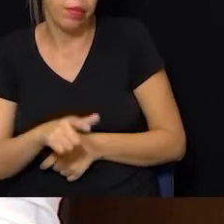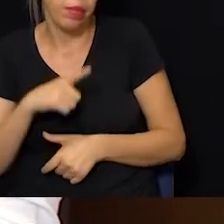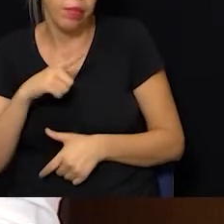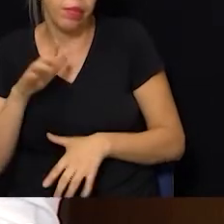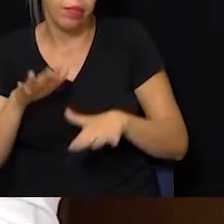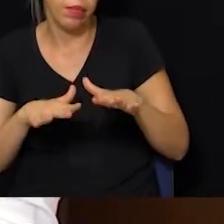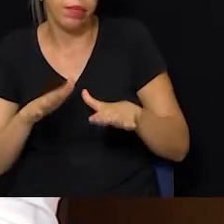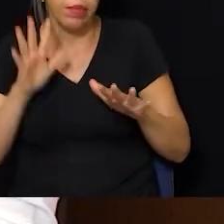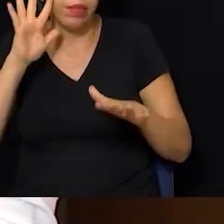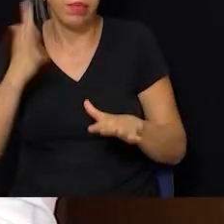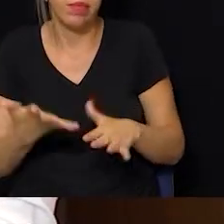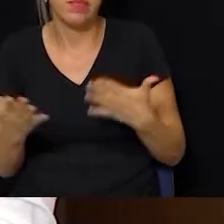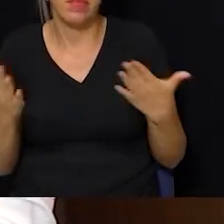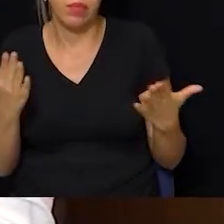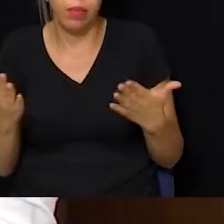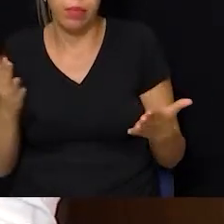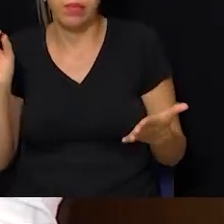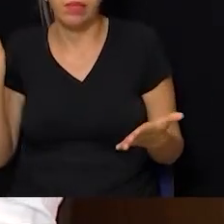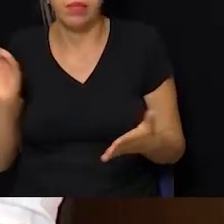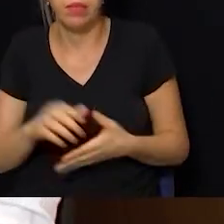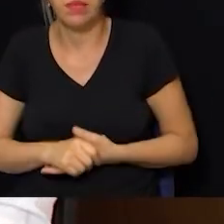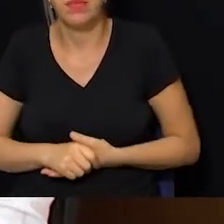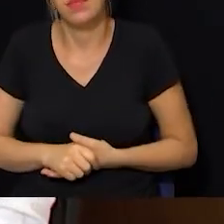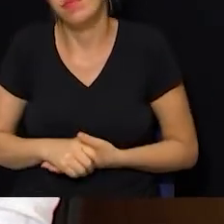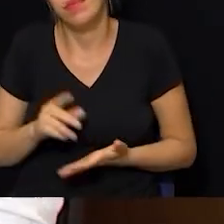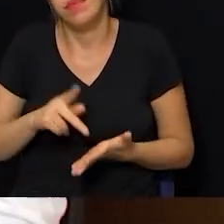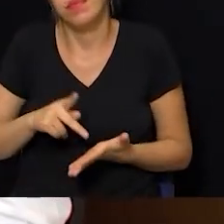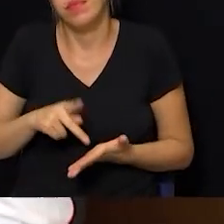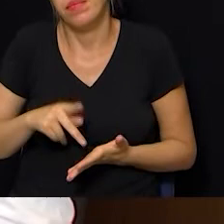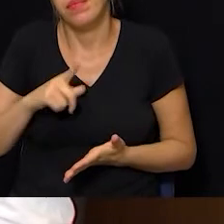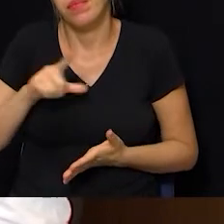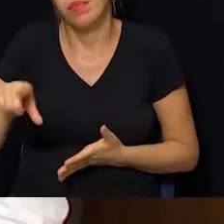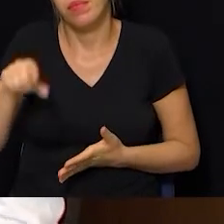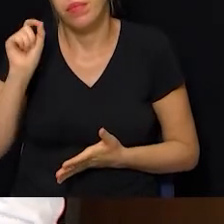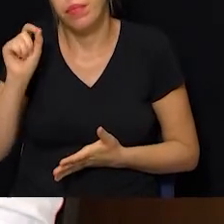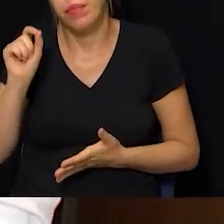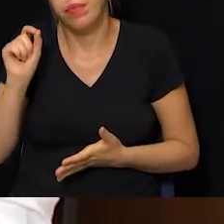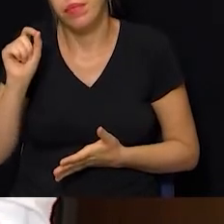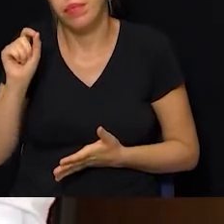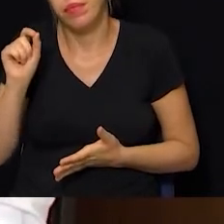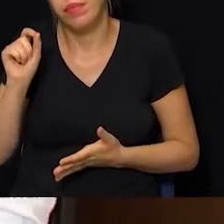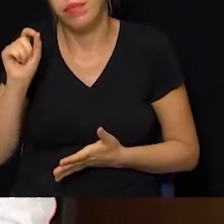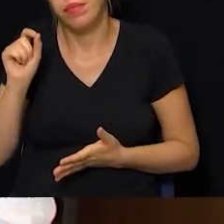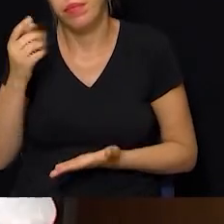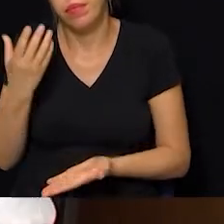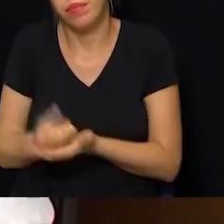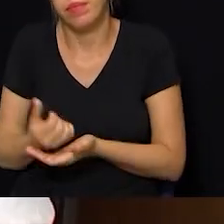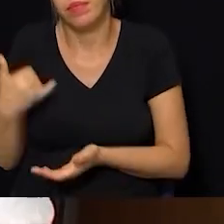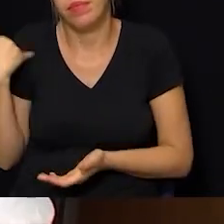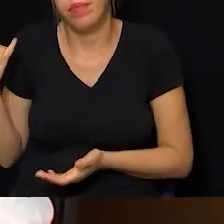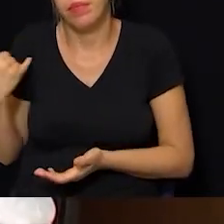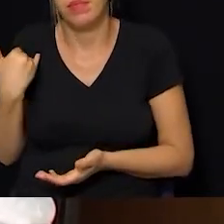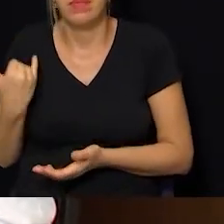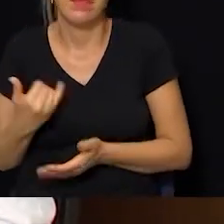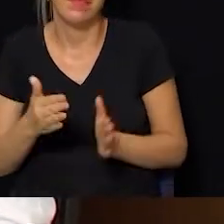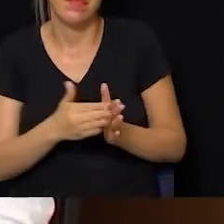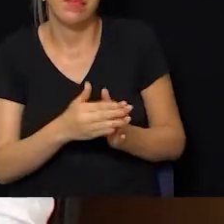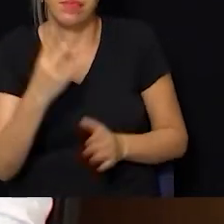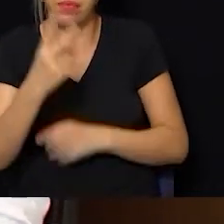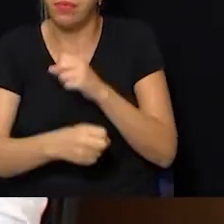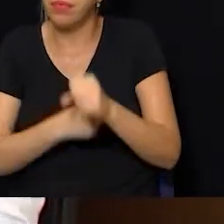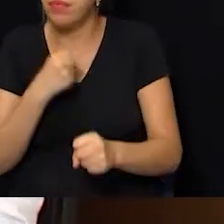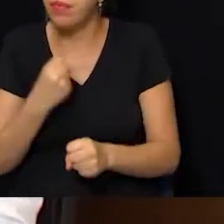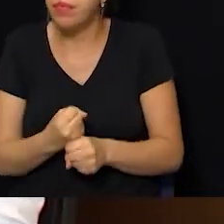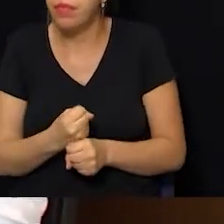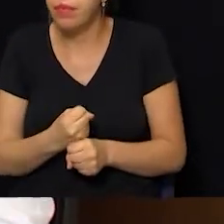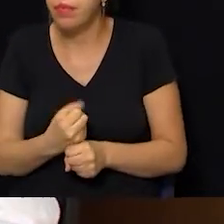uma implicação, uma consequência. Qual é? Exatamente. Na verdade, se você opta pelo saque aniversário, você, durante